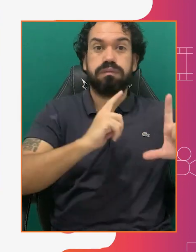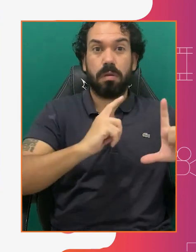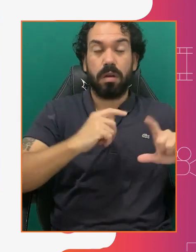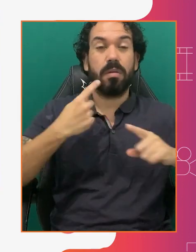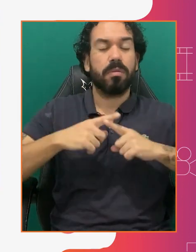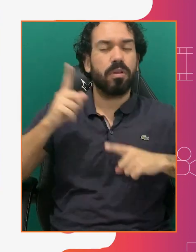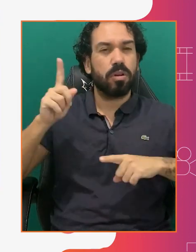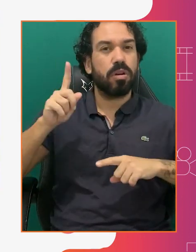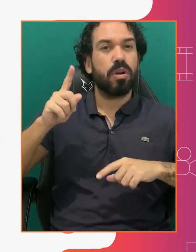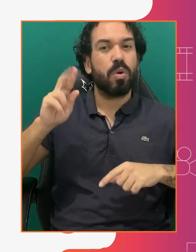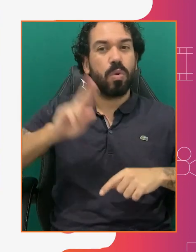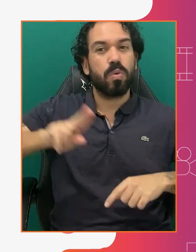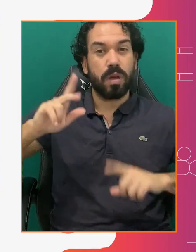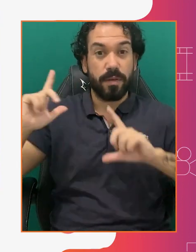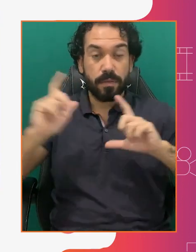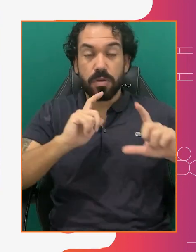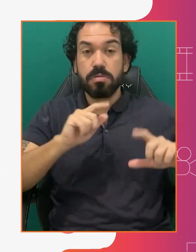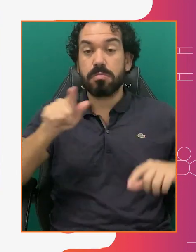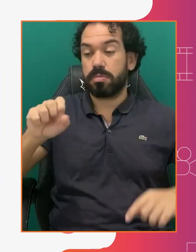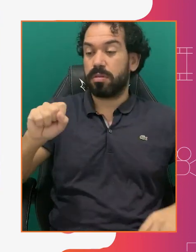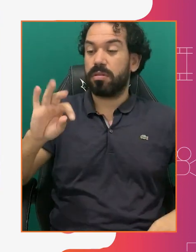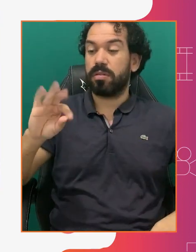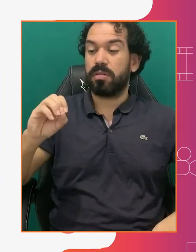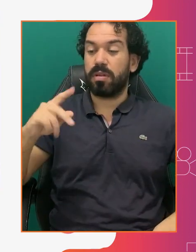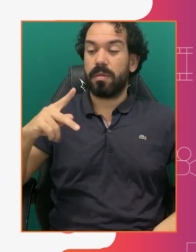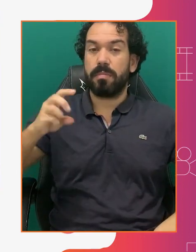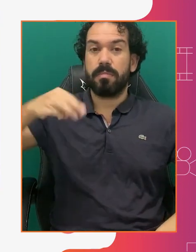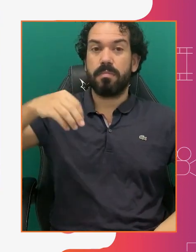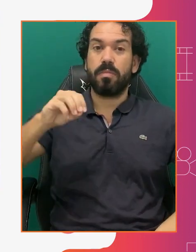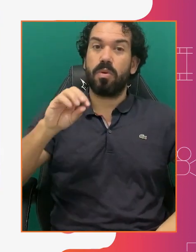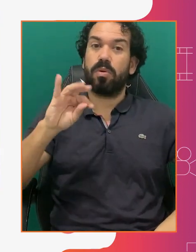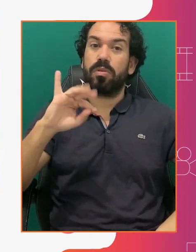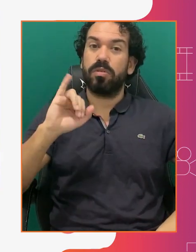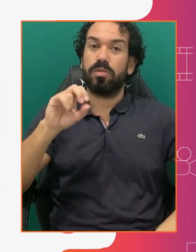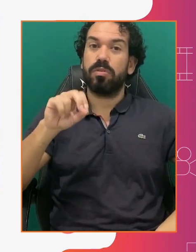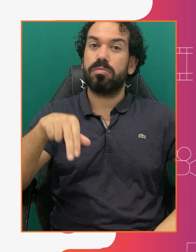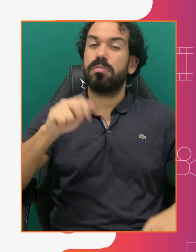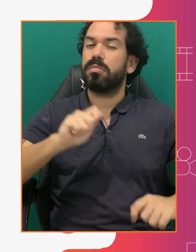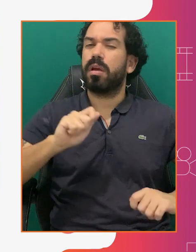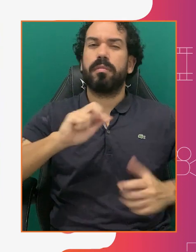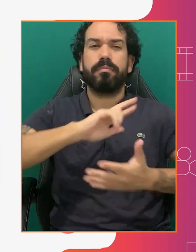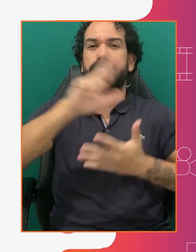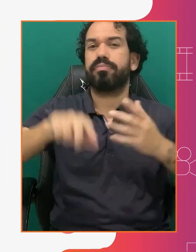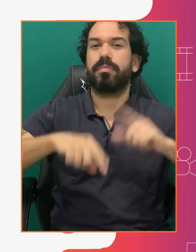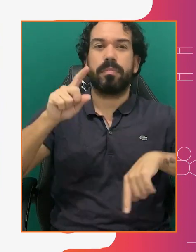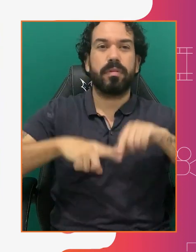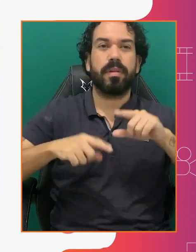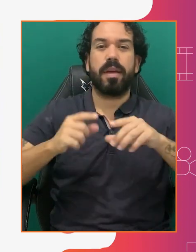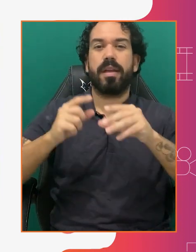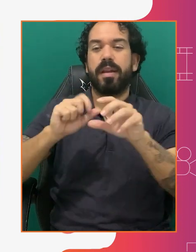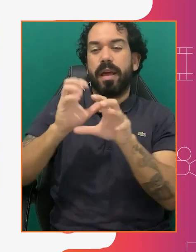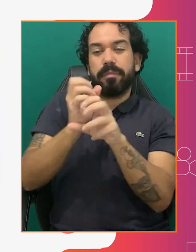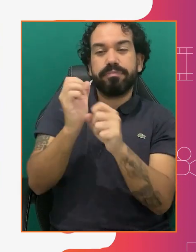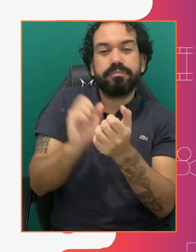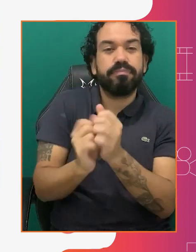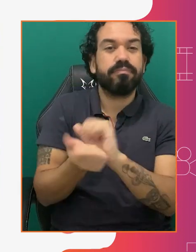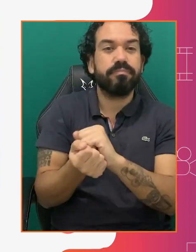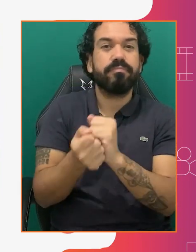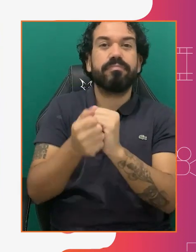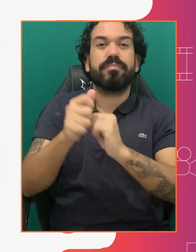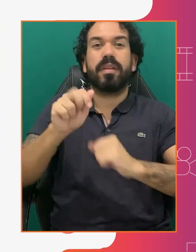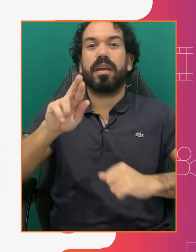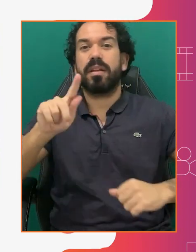com fotos, o stop motion permite a utilização dos mais diversos materiais, como massinha,